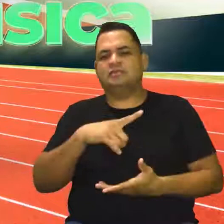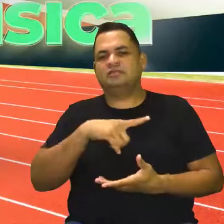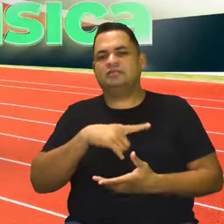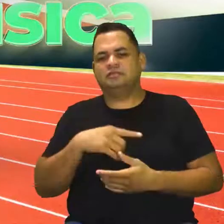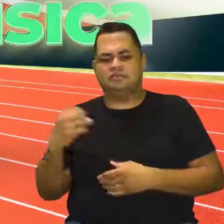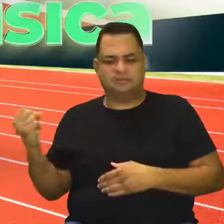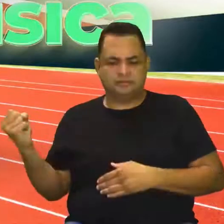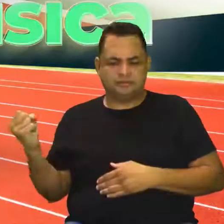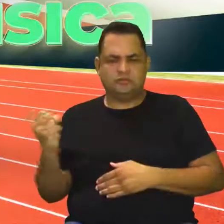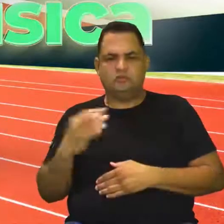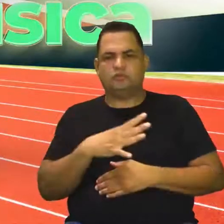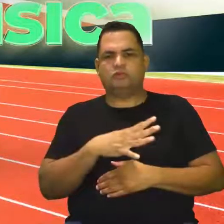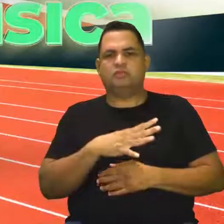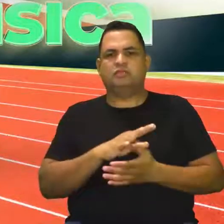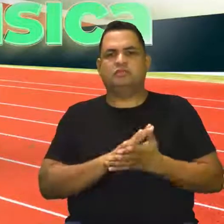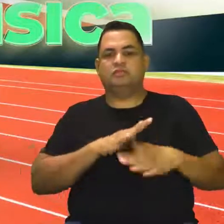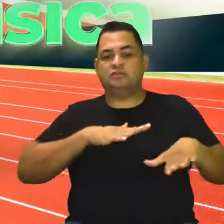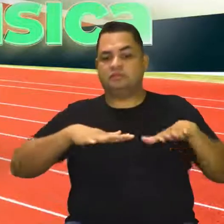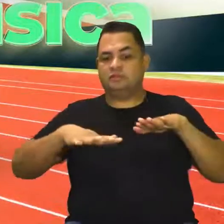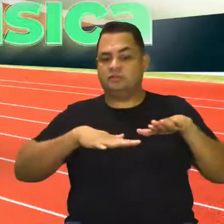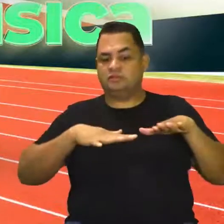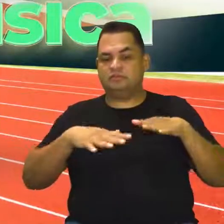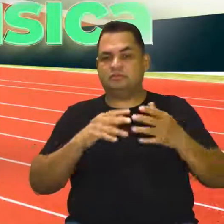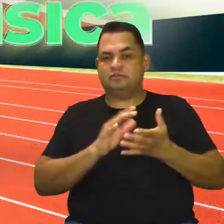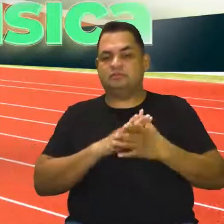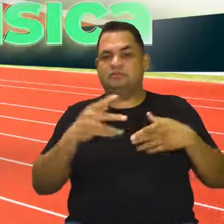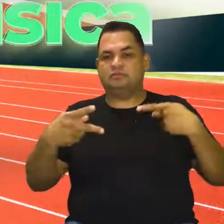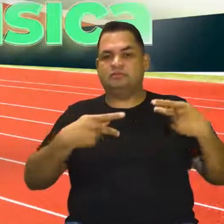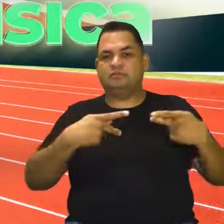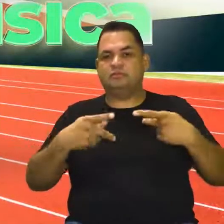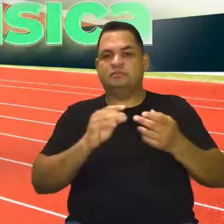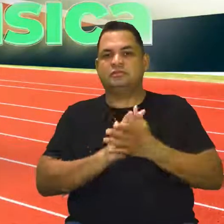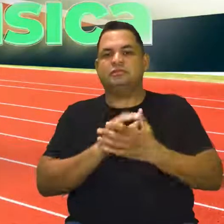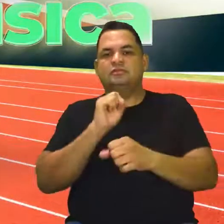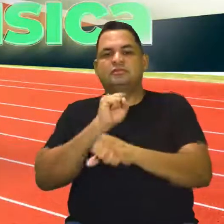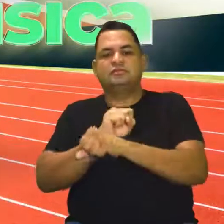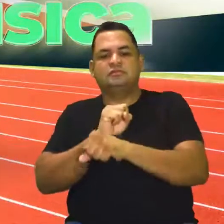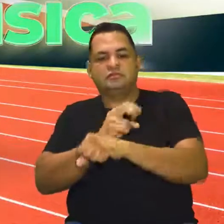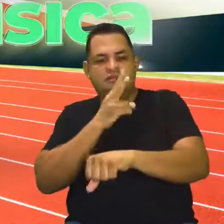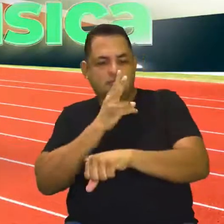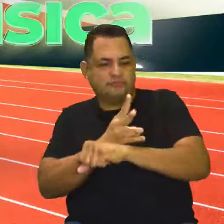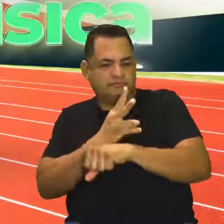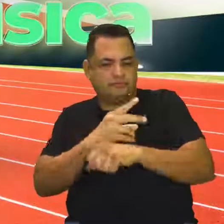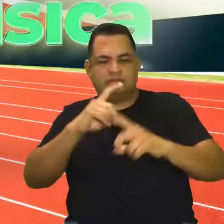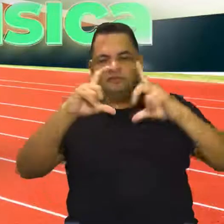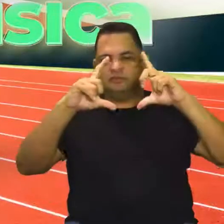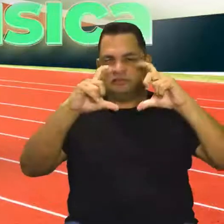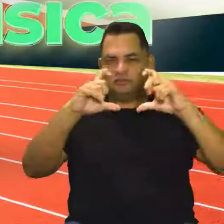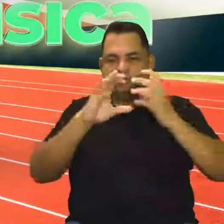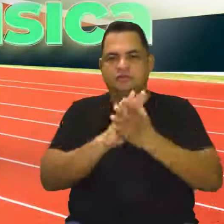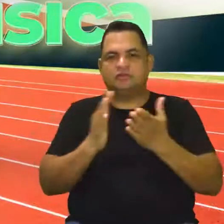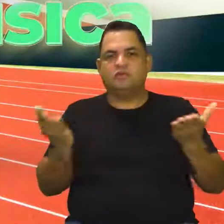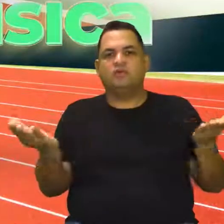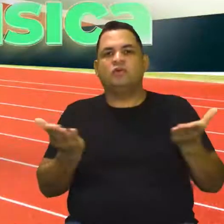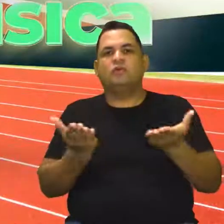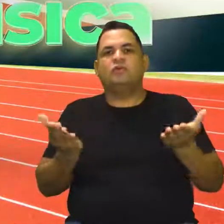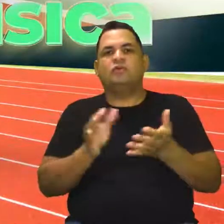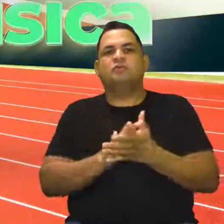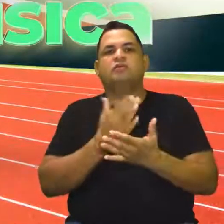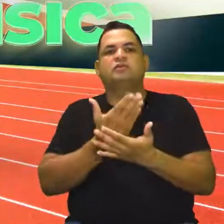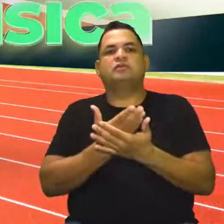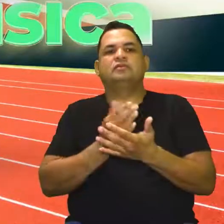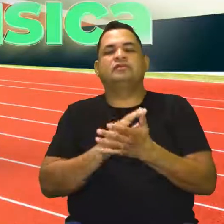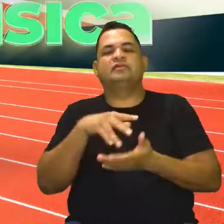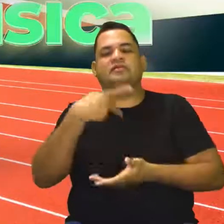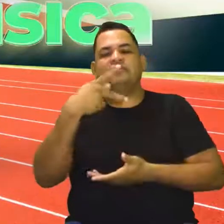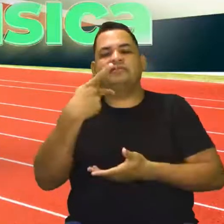no Mexa-se, né? Com que certeza. Ainda estamos aguardando as fotinhas, os vídeos, né? E hoje a aula vai falar um pouquinho também sobre o projeto